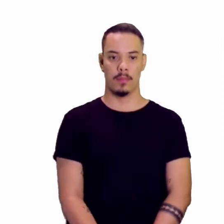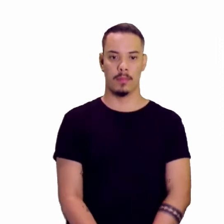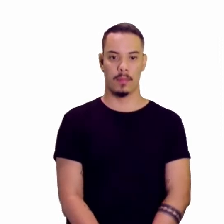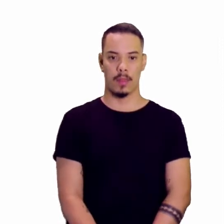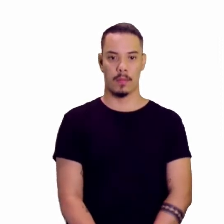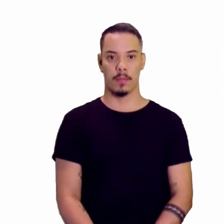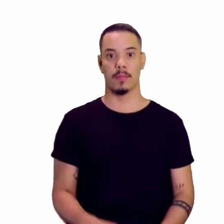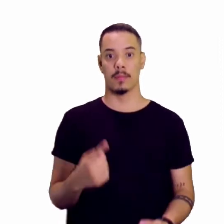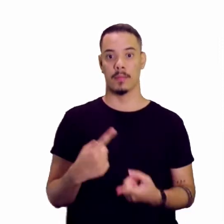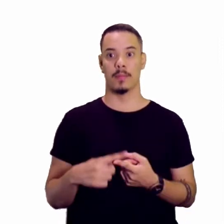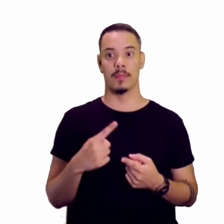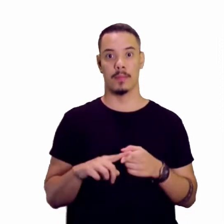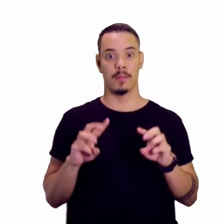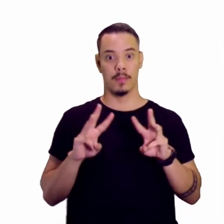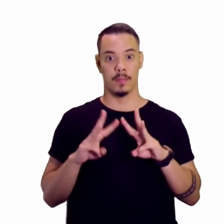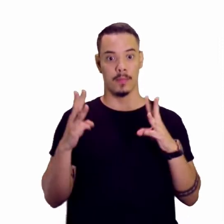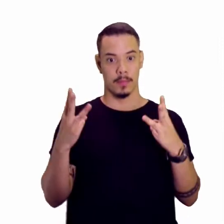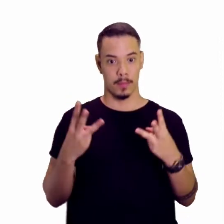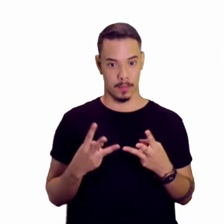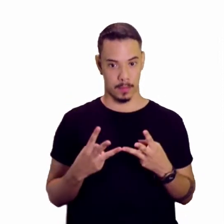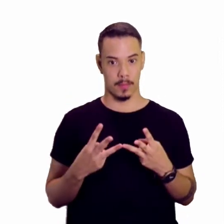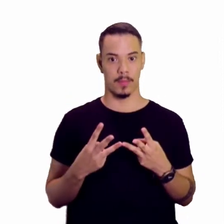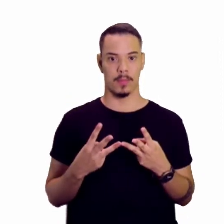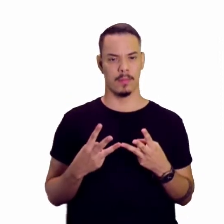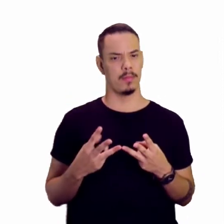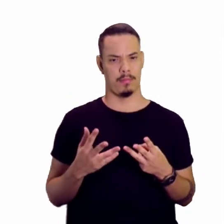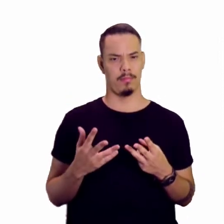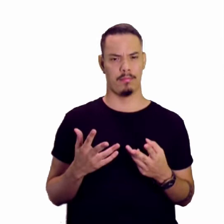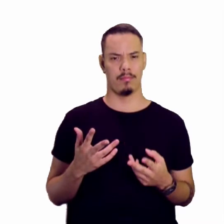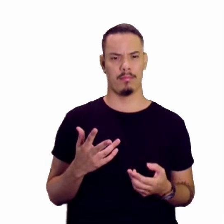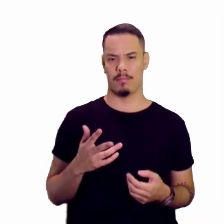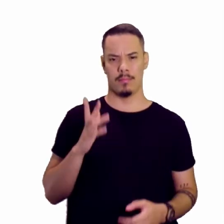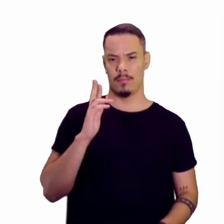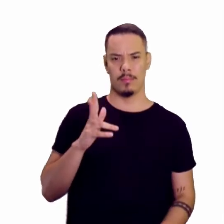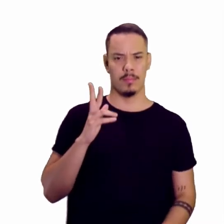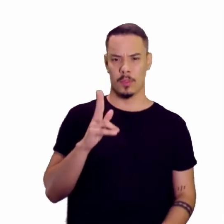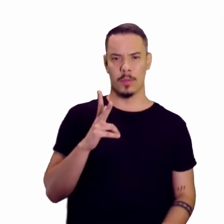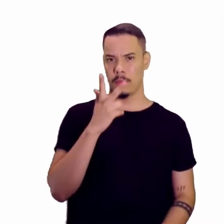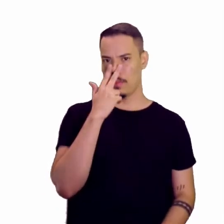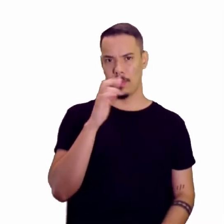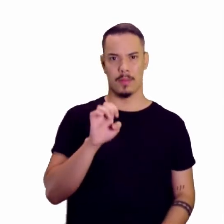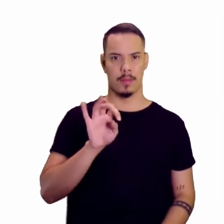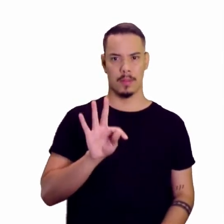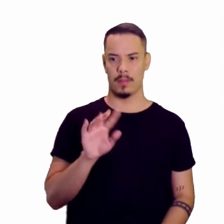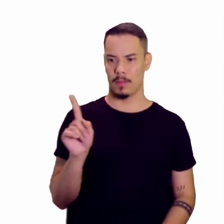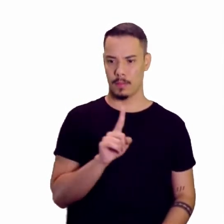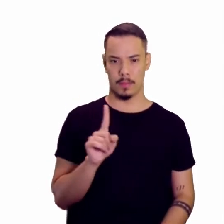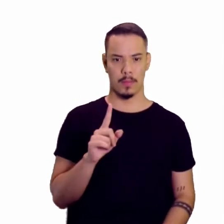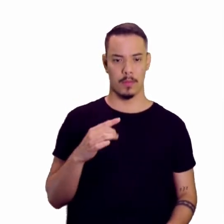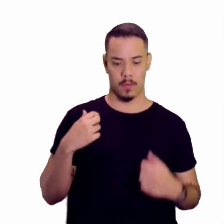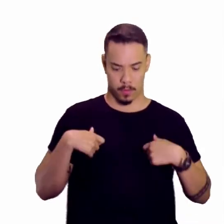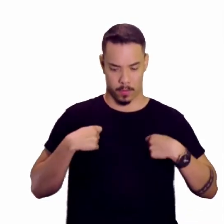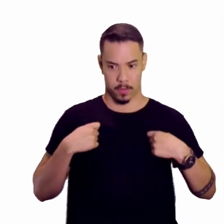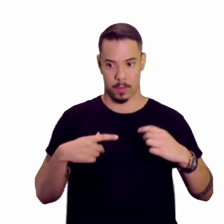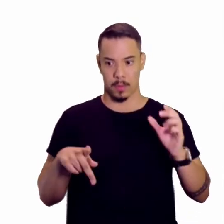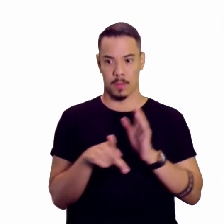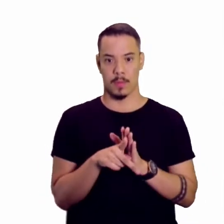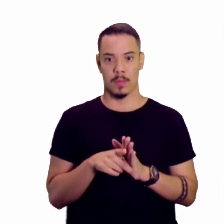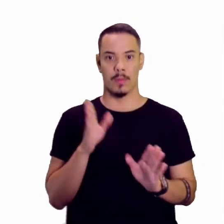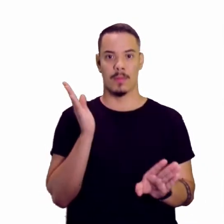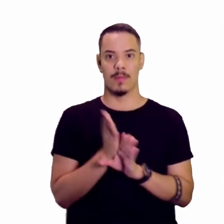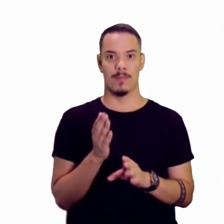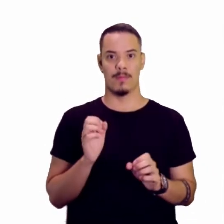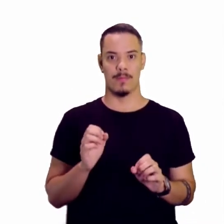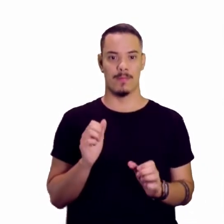que a massa cara deles... De alienígena, não, né? Não, deixa eu ver. Não, acho que não, né? Não. A vestimenta ali é só por causa do esporte,